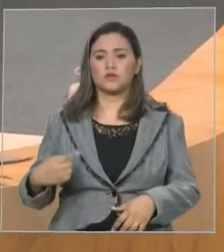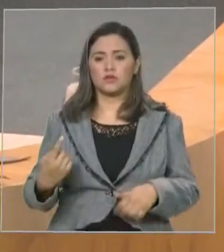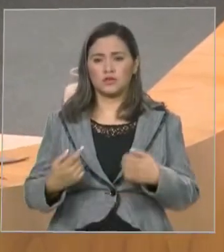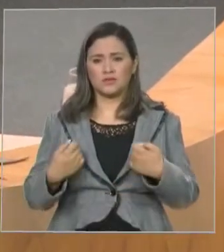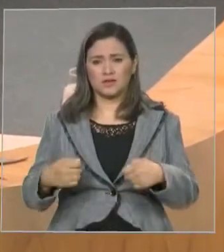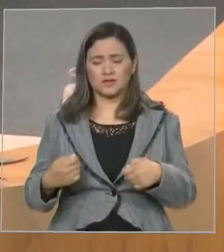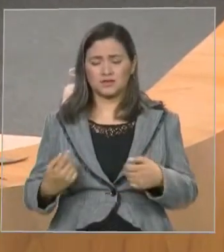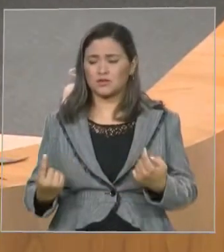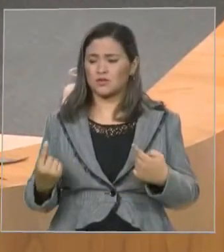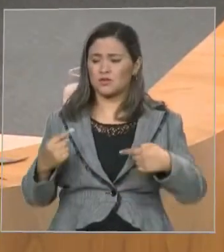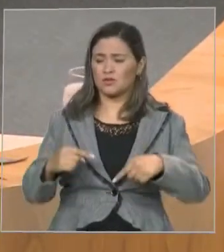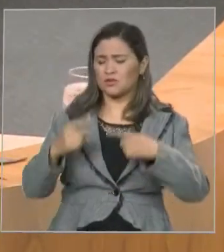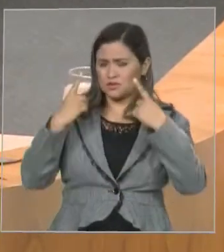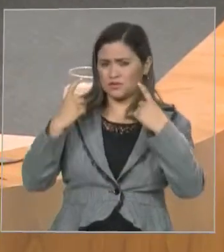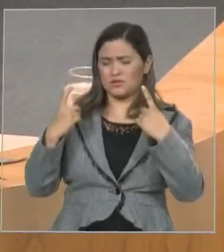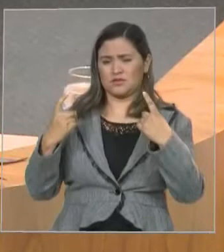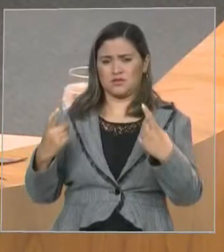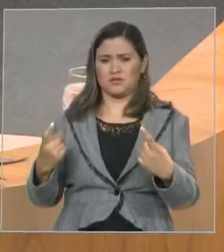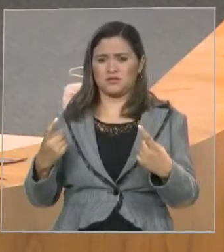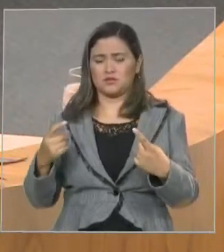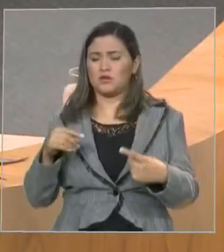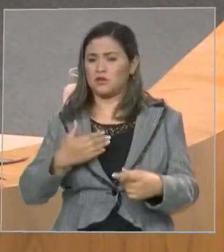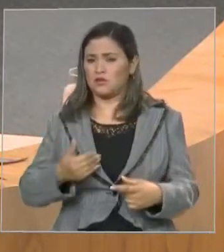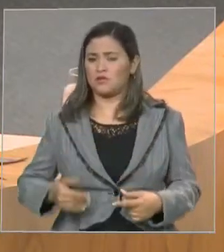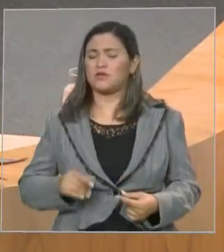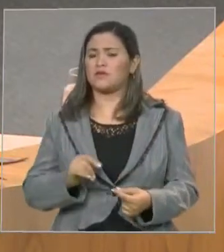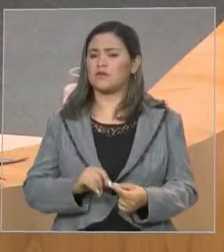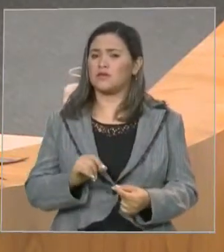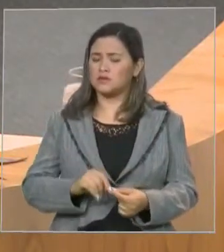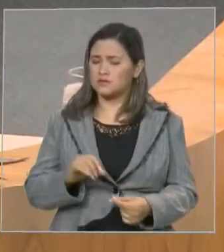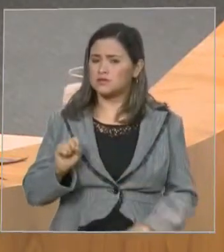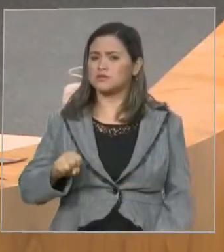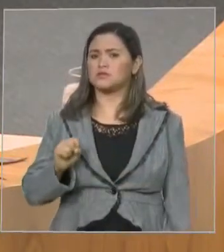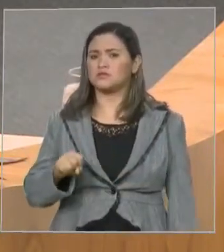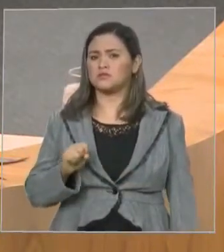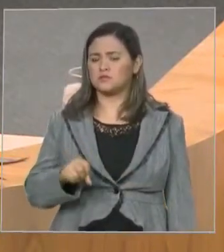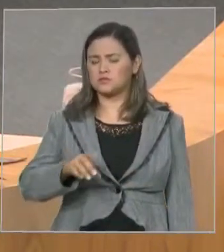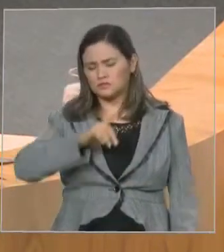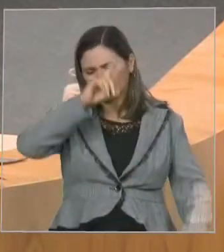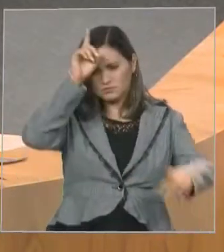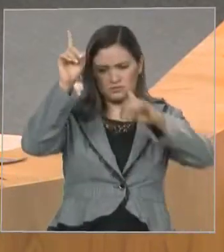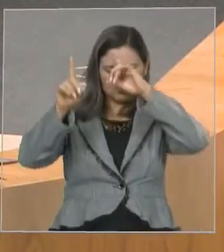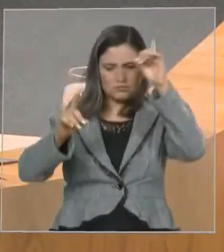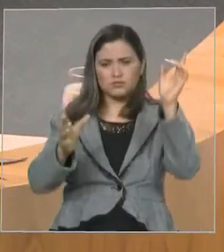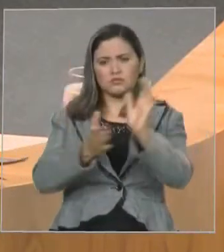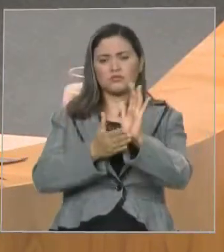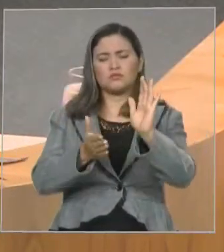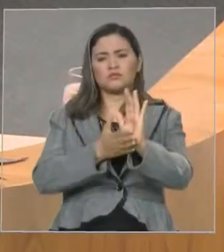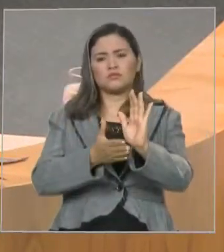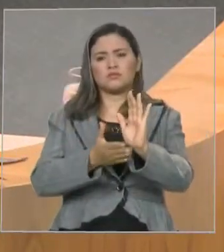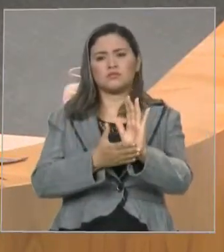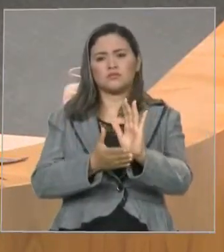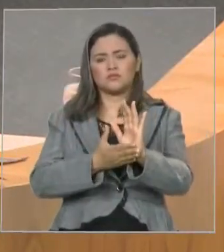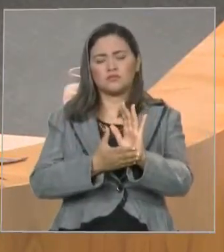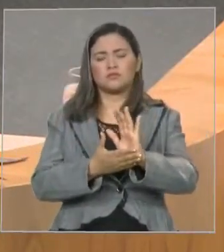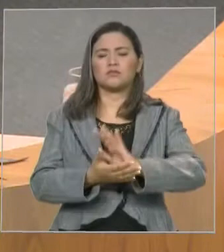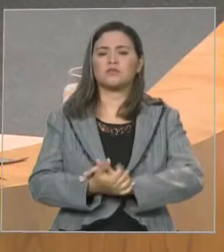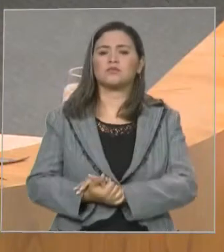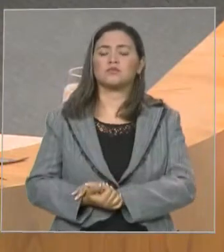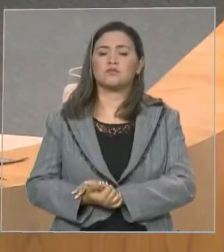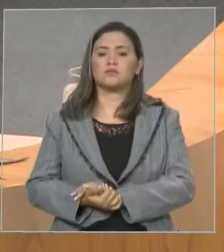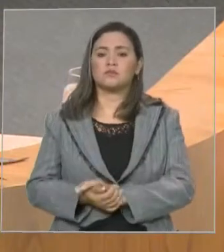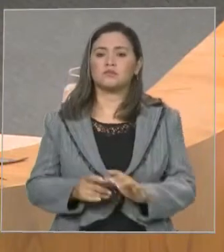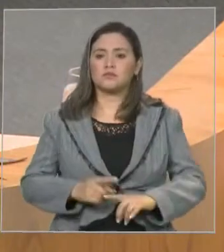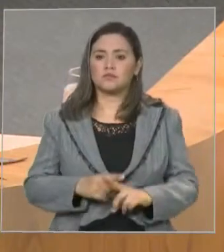governo tem feito. Nessa casa nós temos feito com as iniciativas, as ideias, as proposições que já temos encaminhadas ao governo.